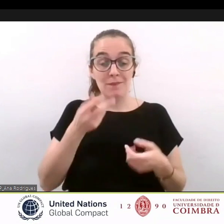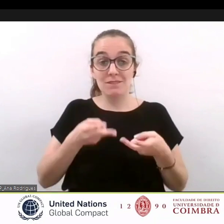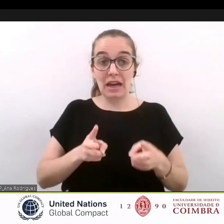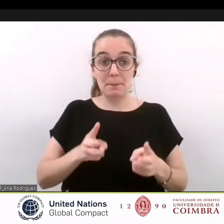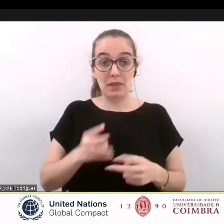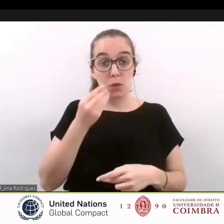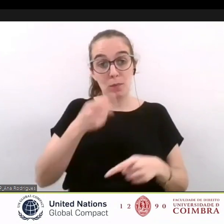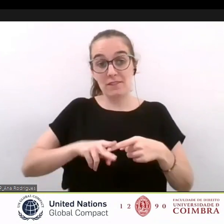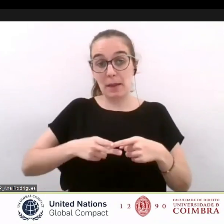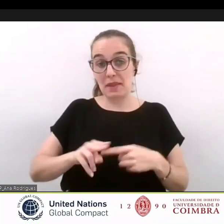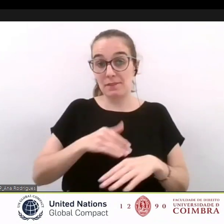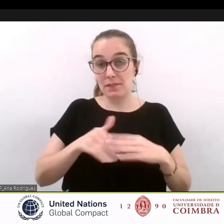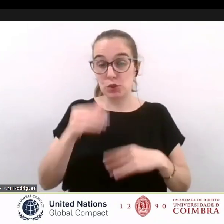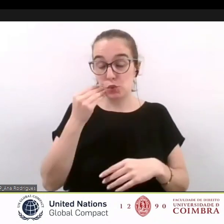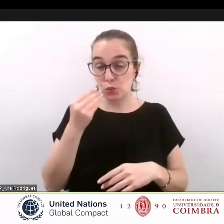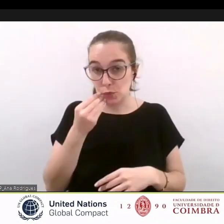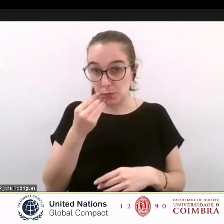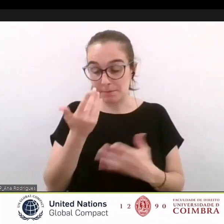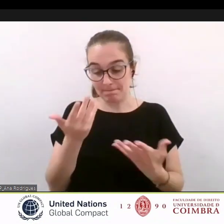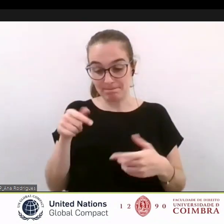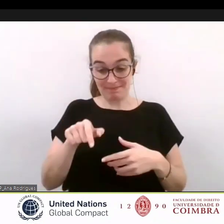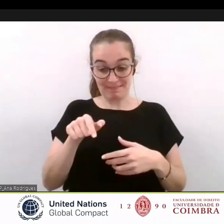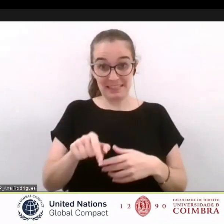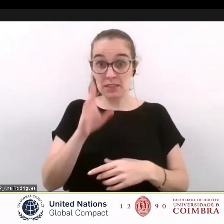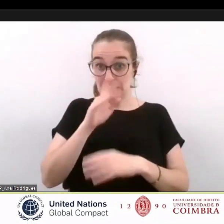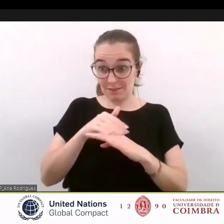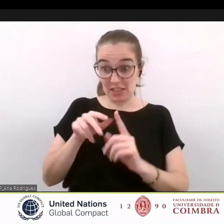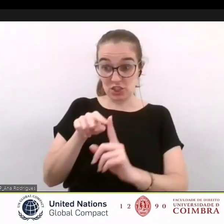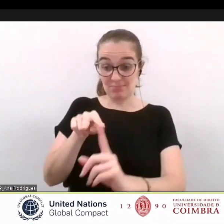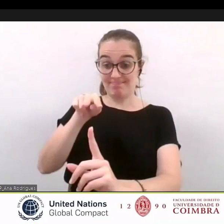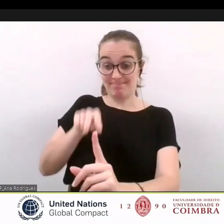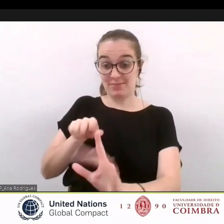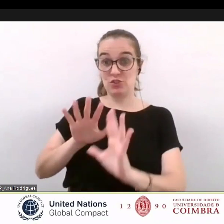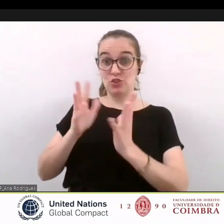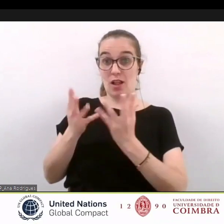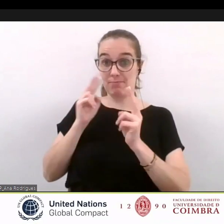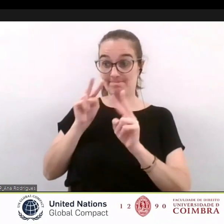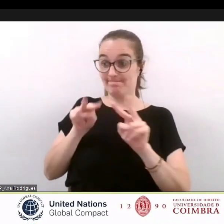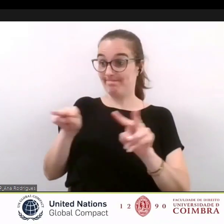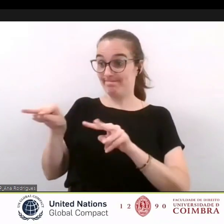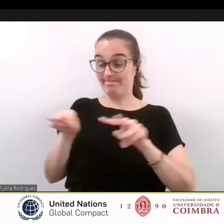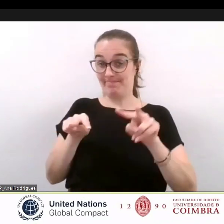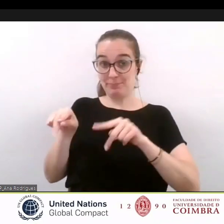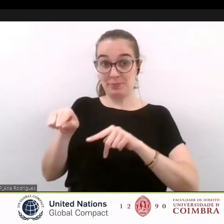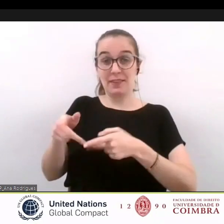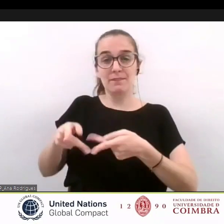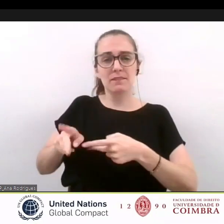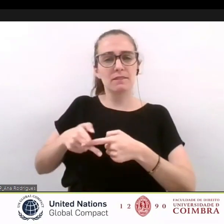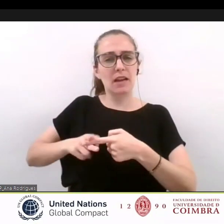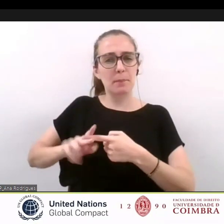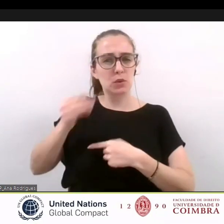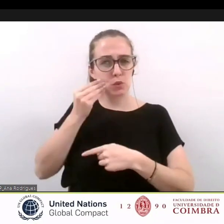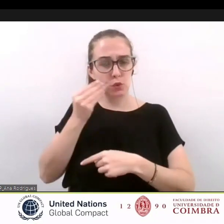esta abordagem integrada, que é a que vai permitir a coerência das políticas, como foi referida, e também